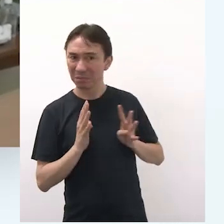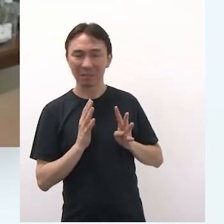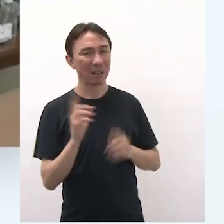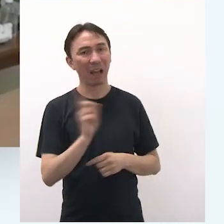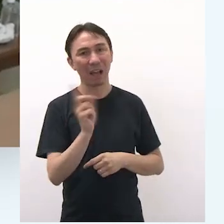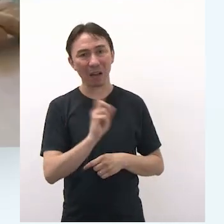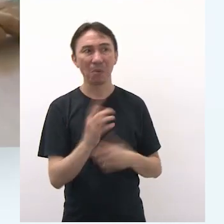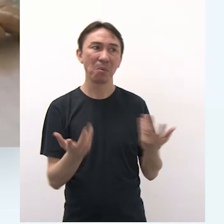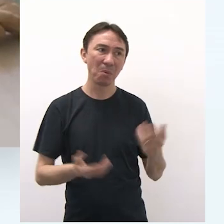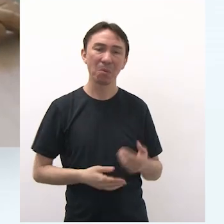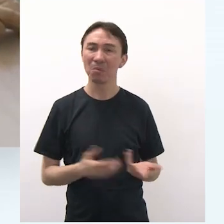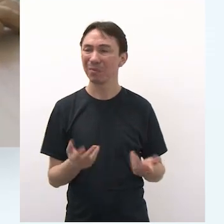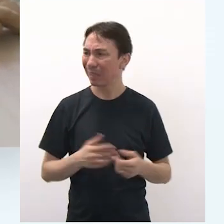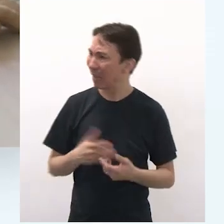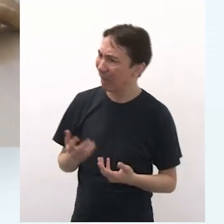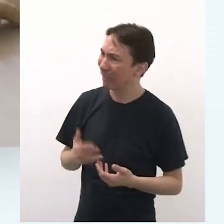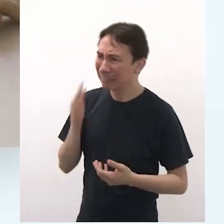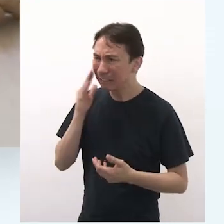maneira errada.